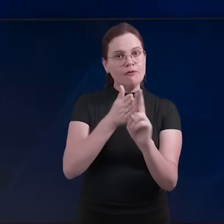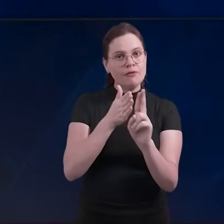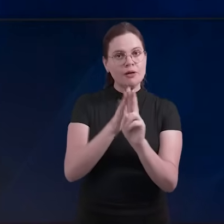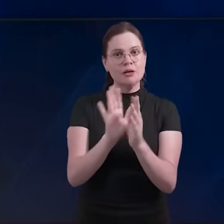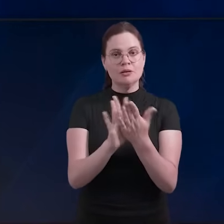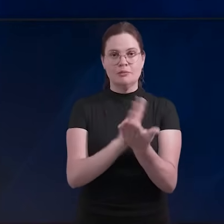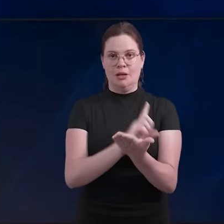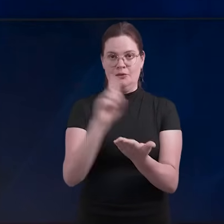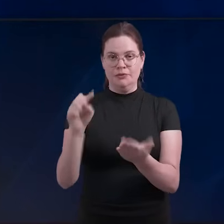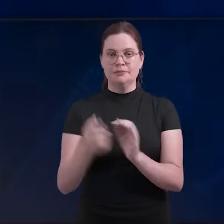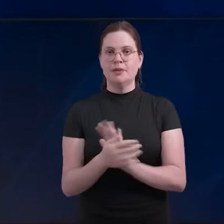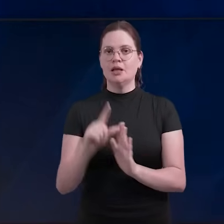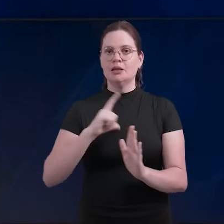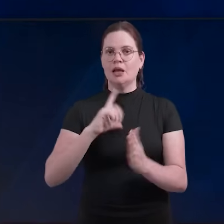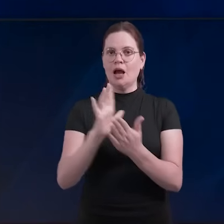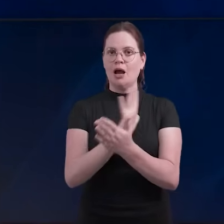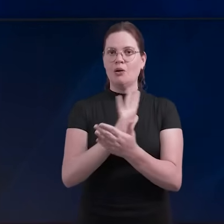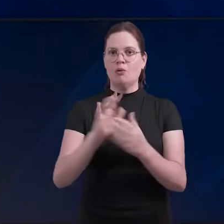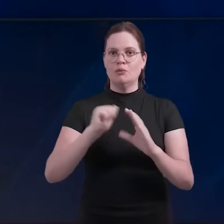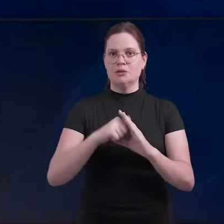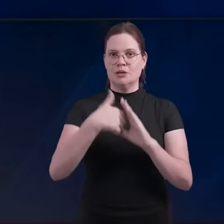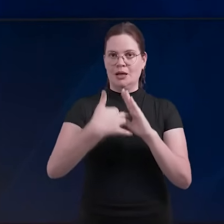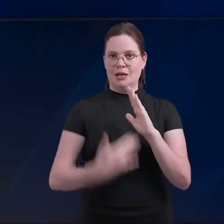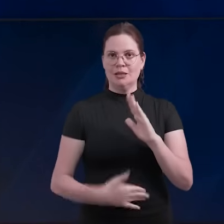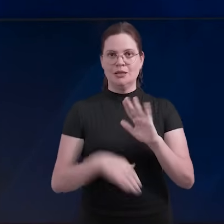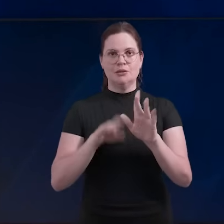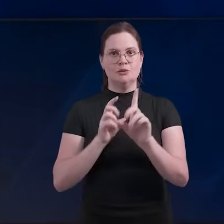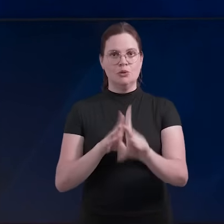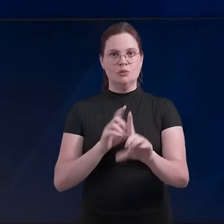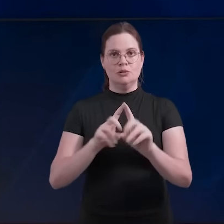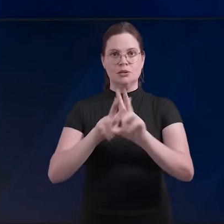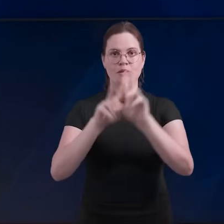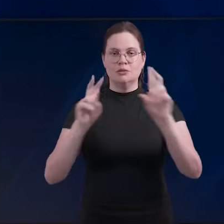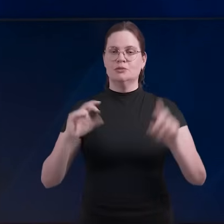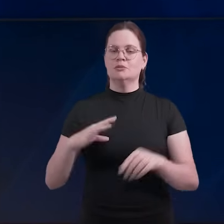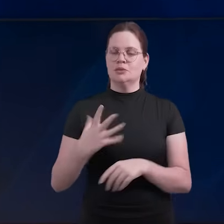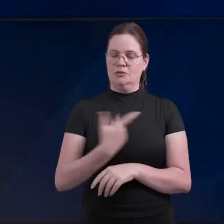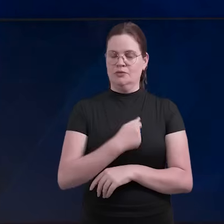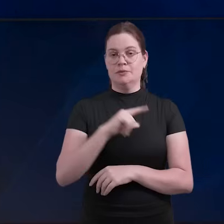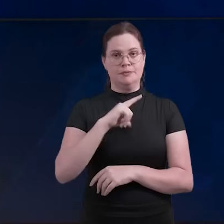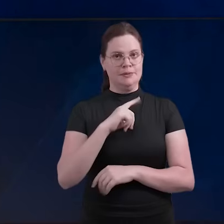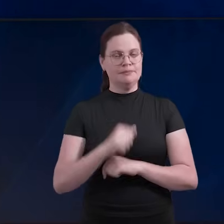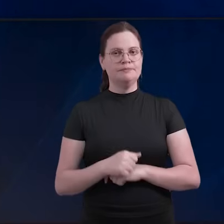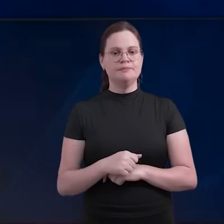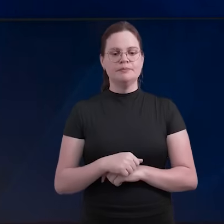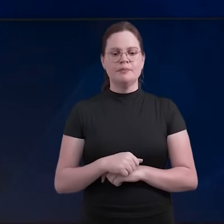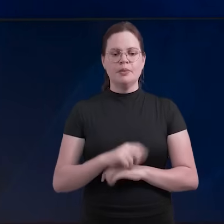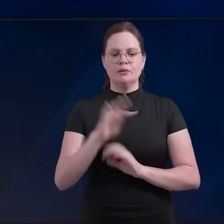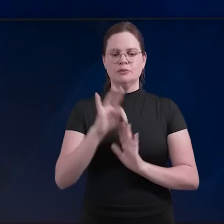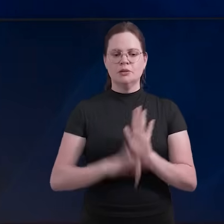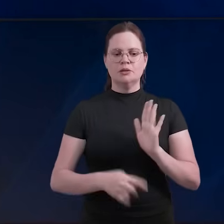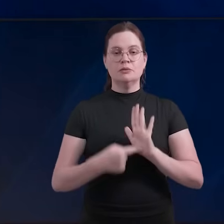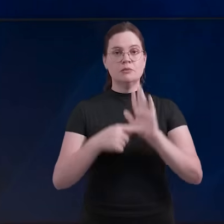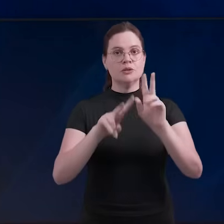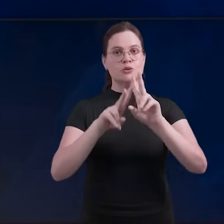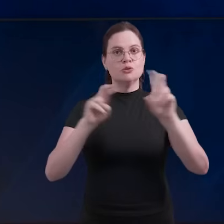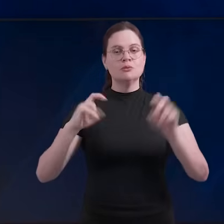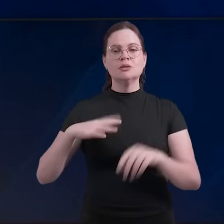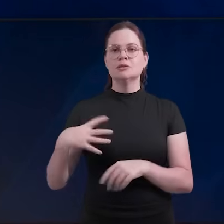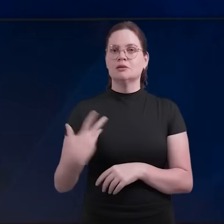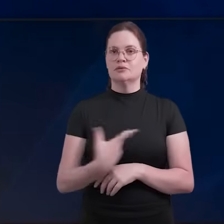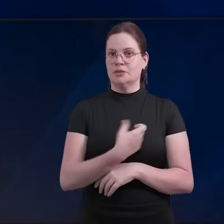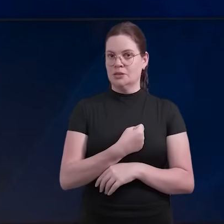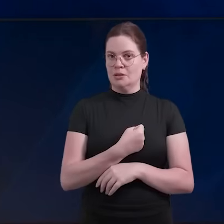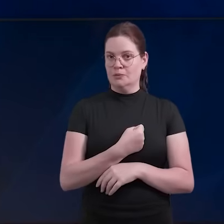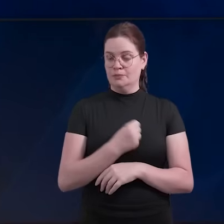de Deus e nele alguns aspectos doutrinários relacionados à salvação. E a Palavra de Deus, quando nos fala